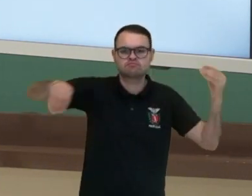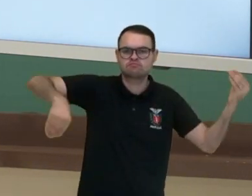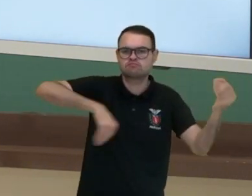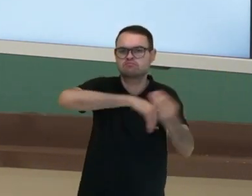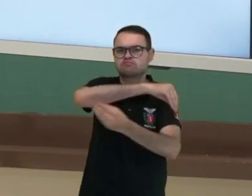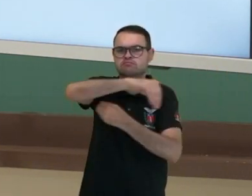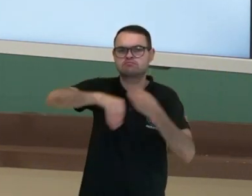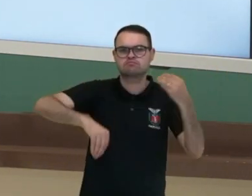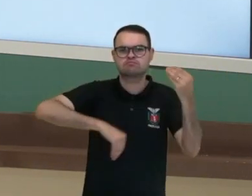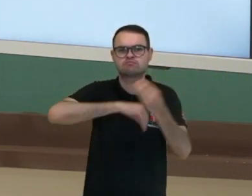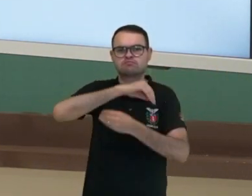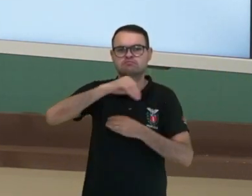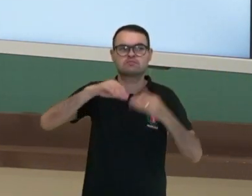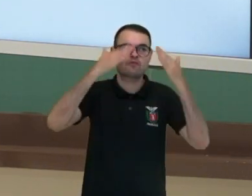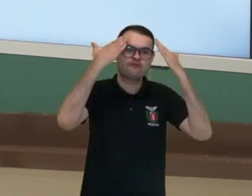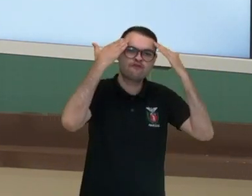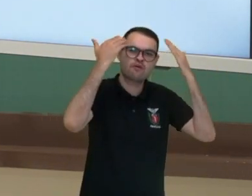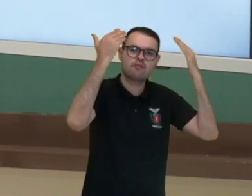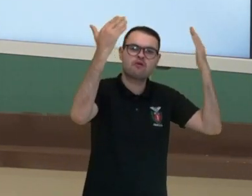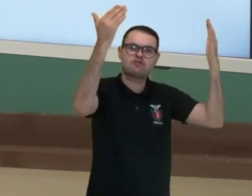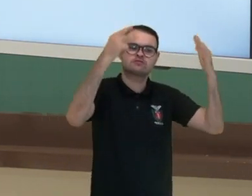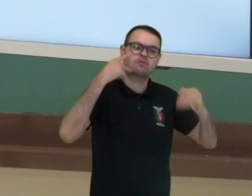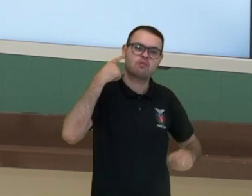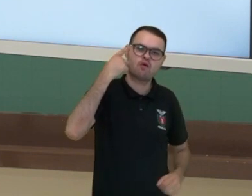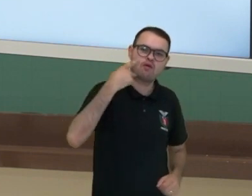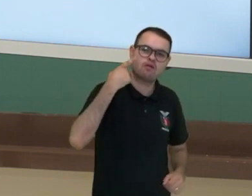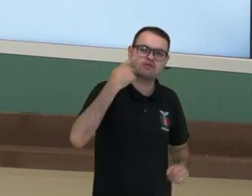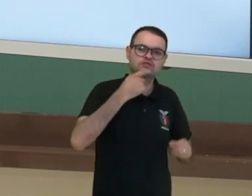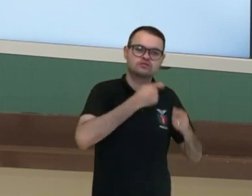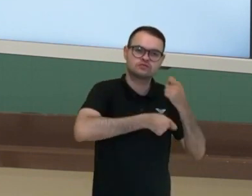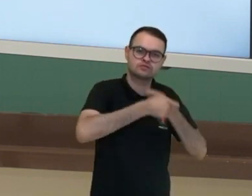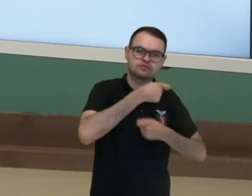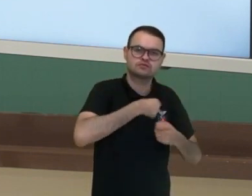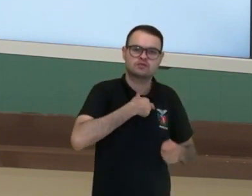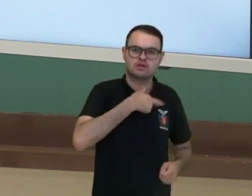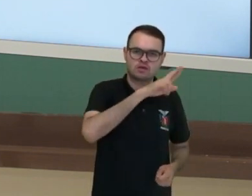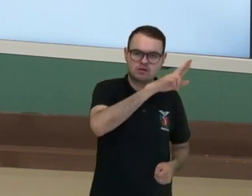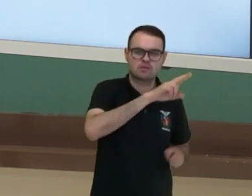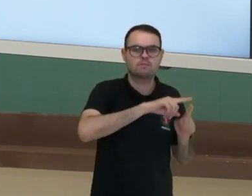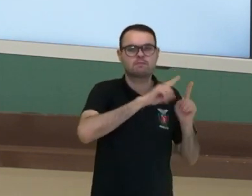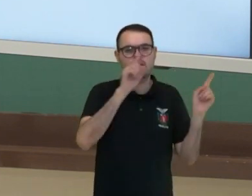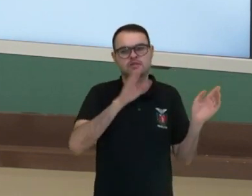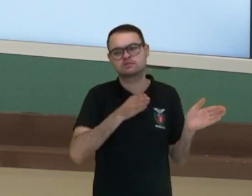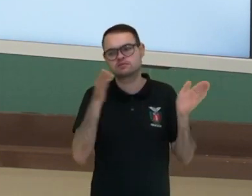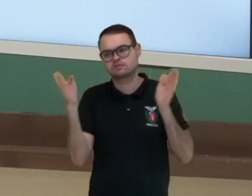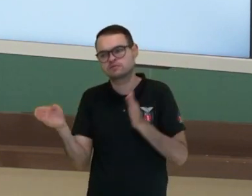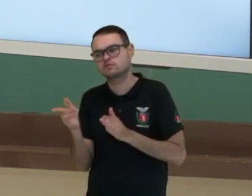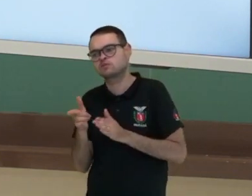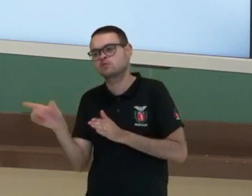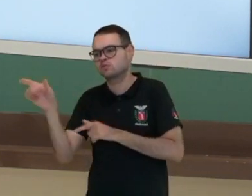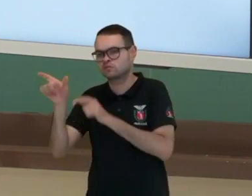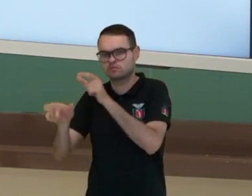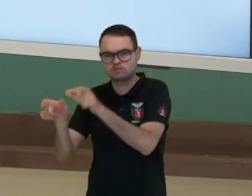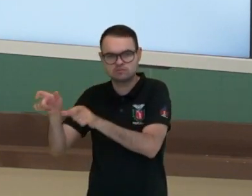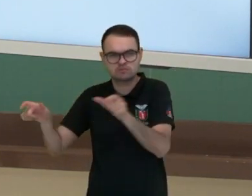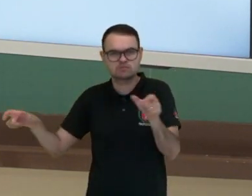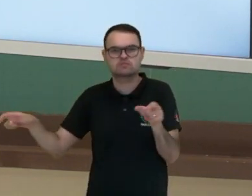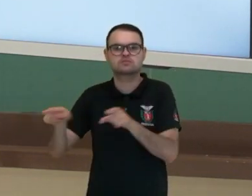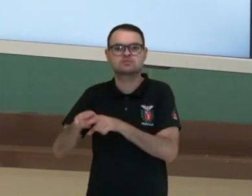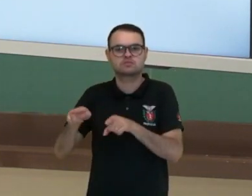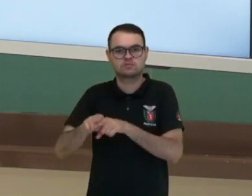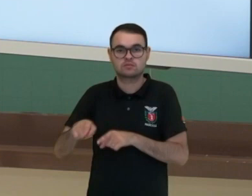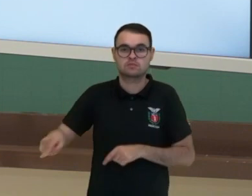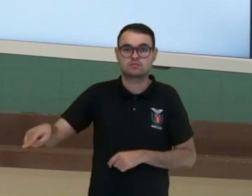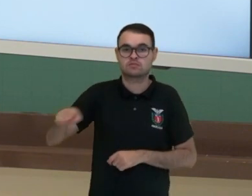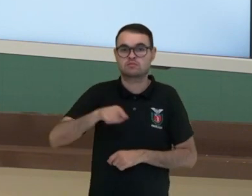somente dos grandes homens da esfera política, administrativa e religiosa, como tantos outros personagens, muitos